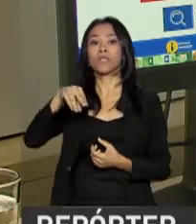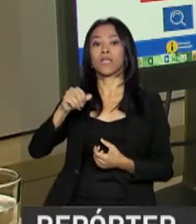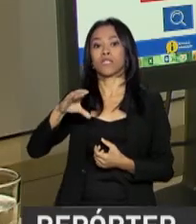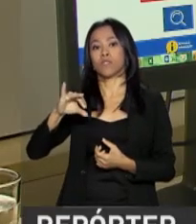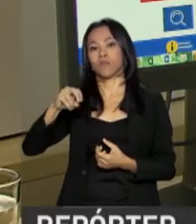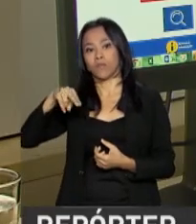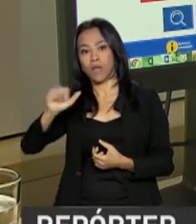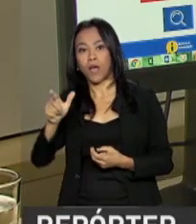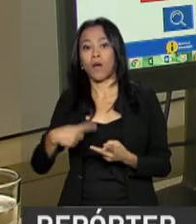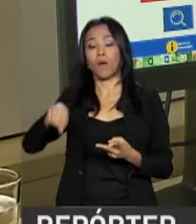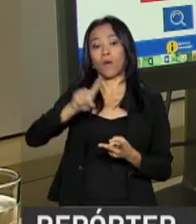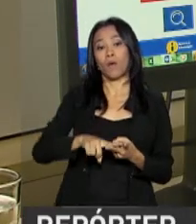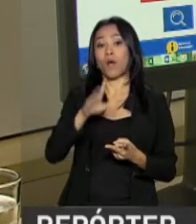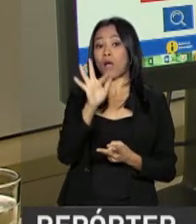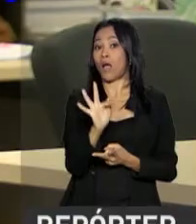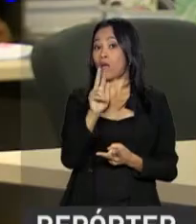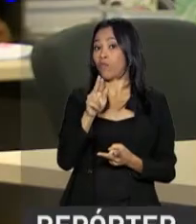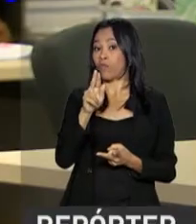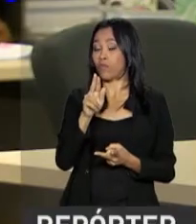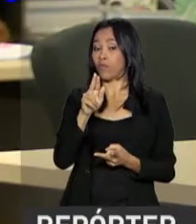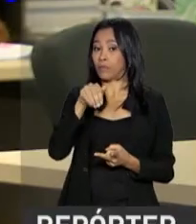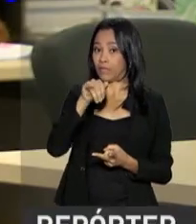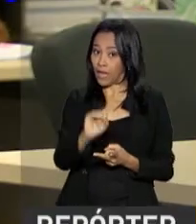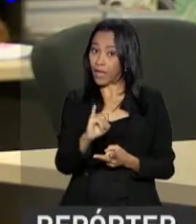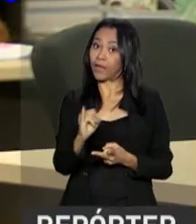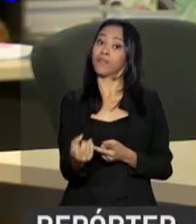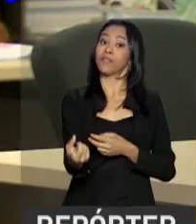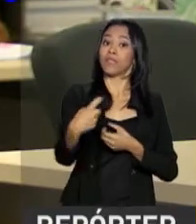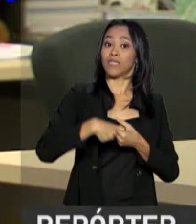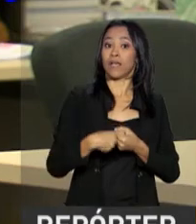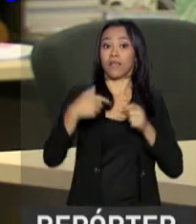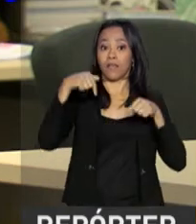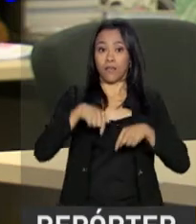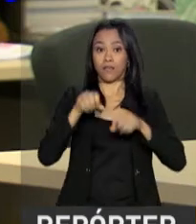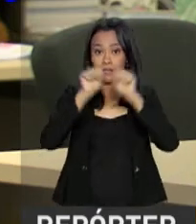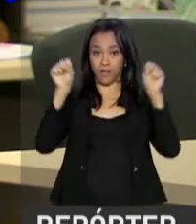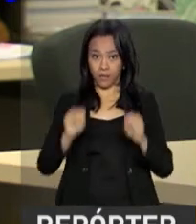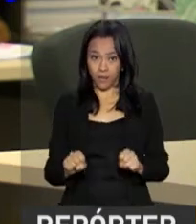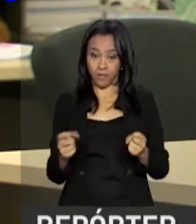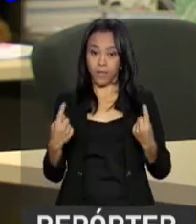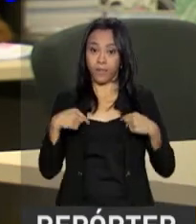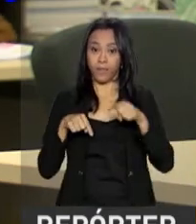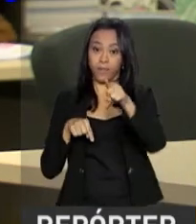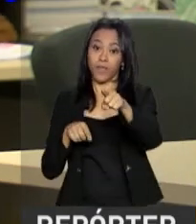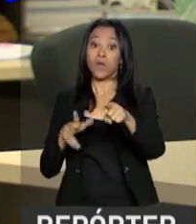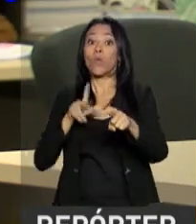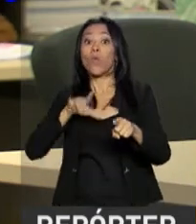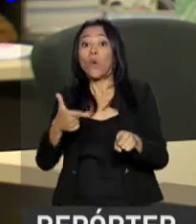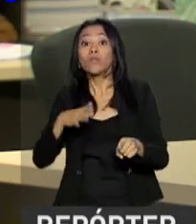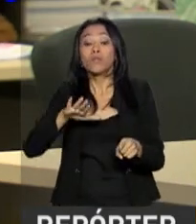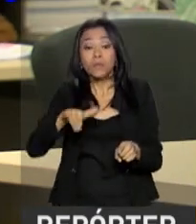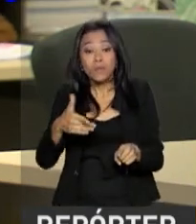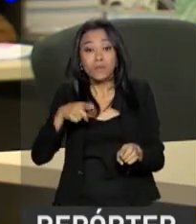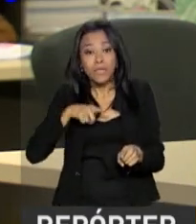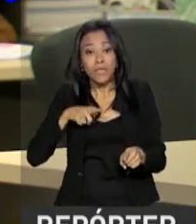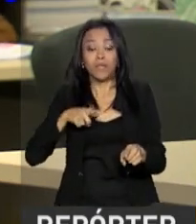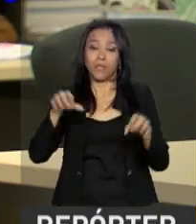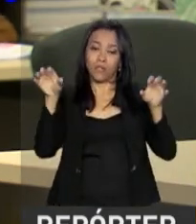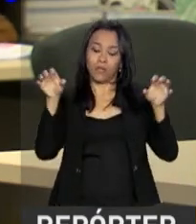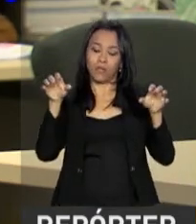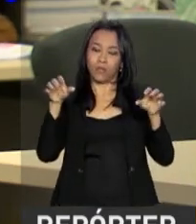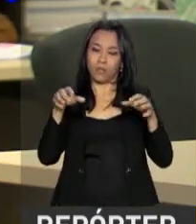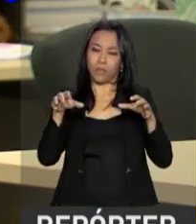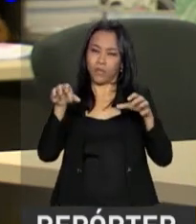passaram a integrar esse sistema à medida que você se legitima juntam longos controle uma estrutura maior você tem